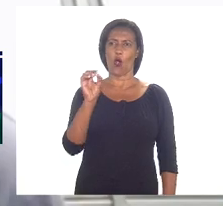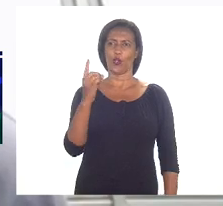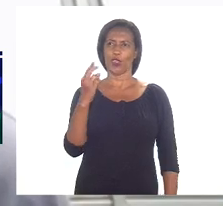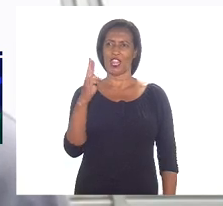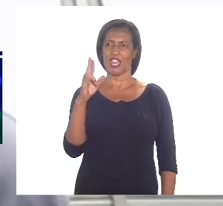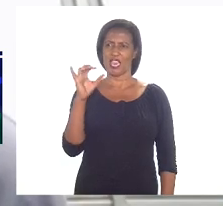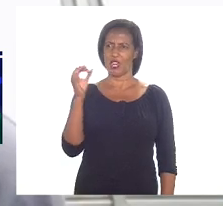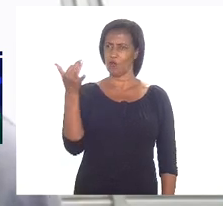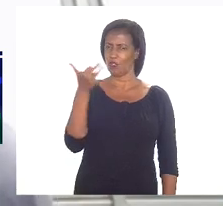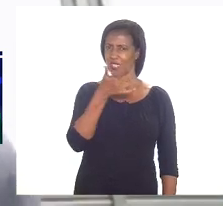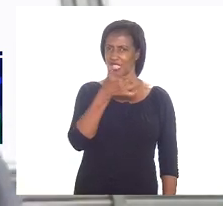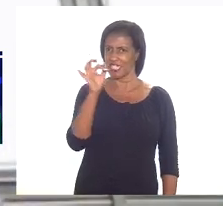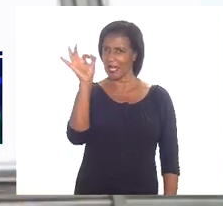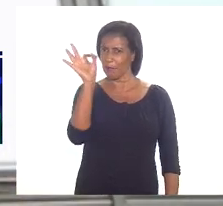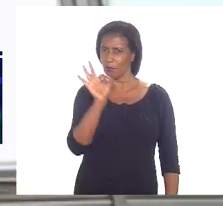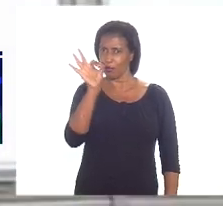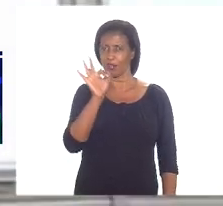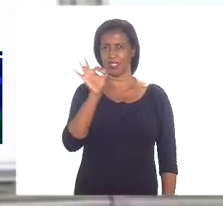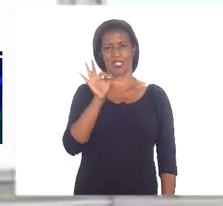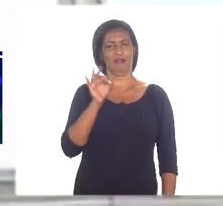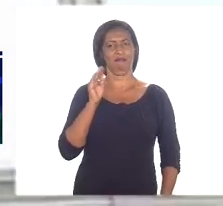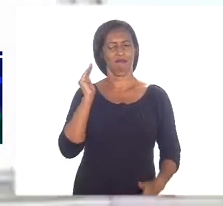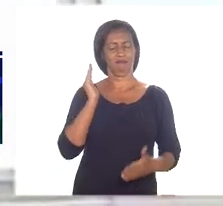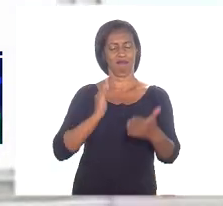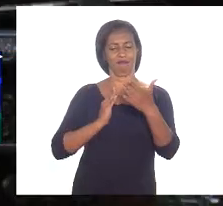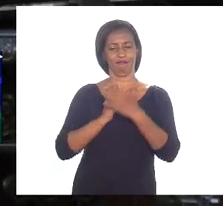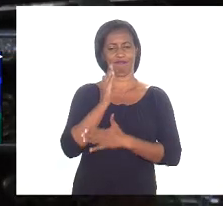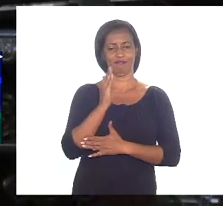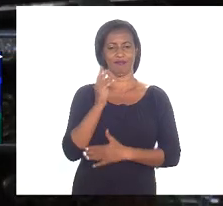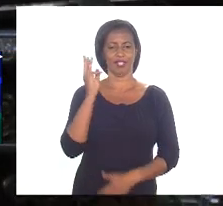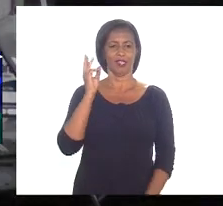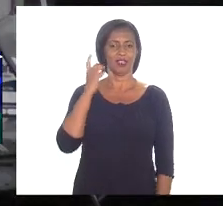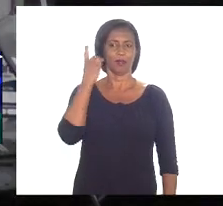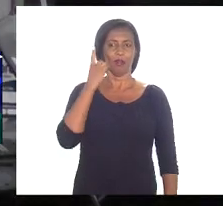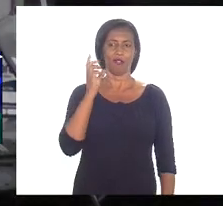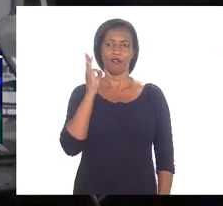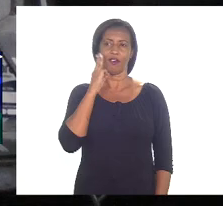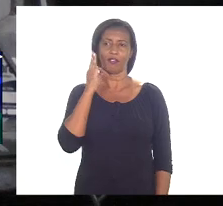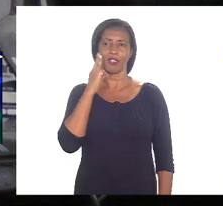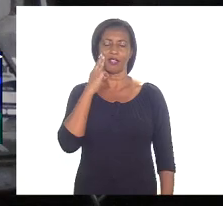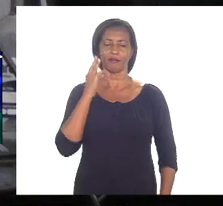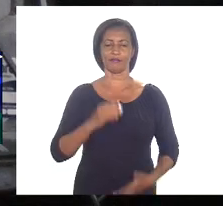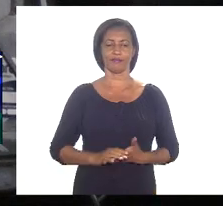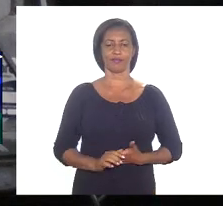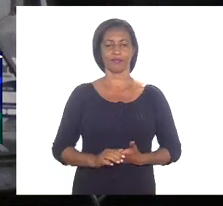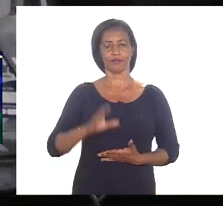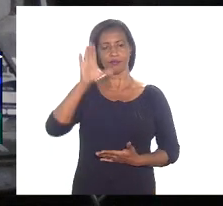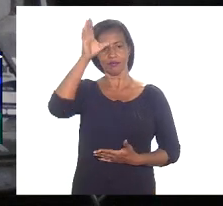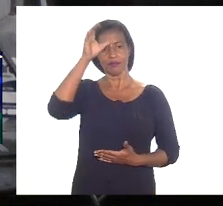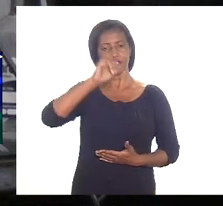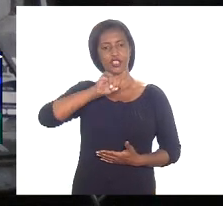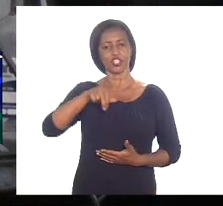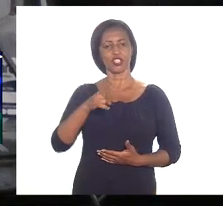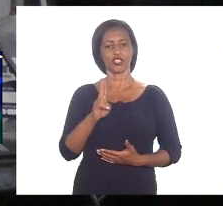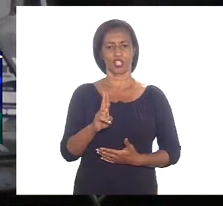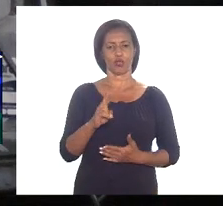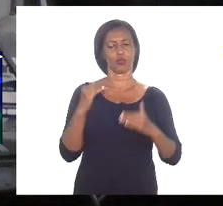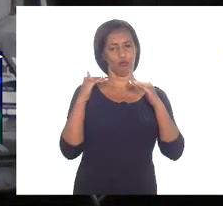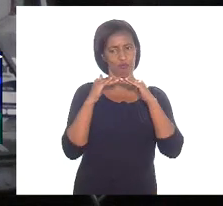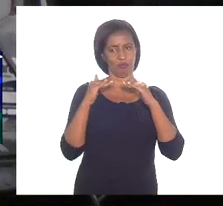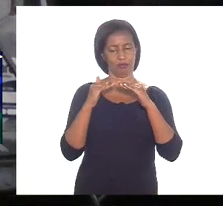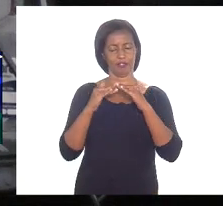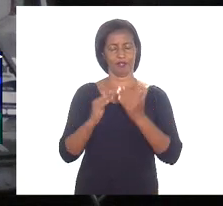100% favorável Obrigada Deputado waldeck Carneiro Oi tia Ju eu volto tava